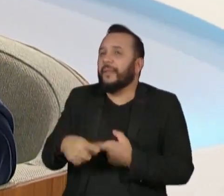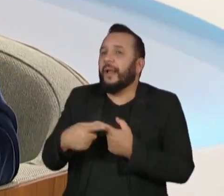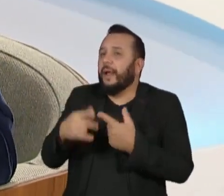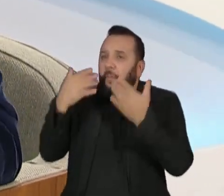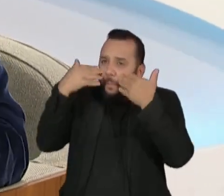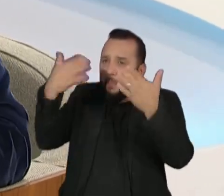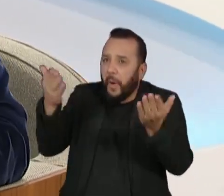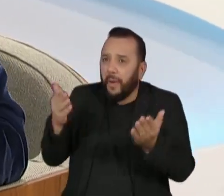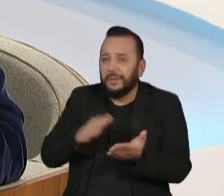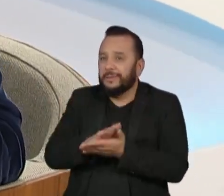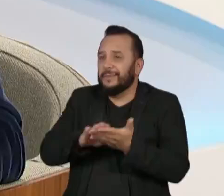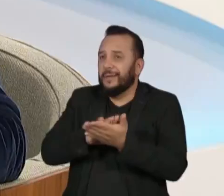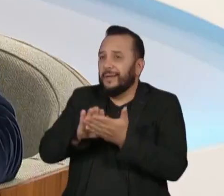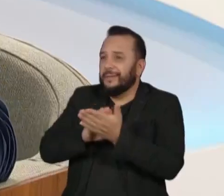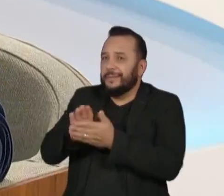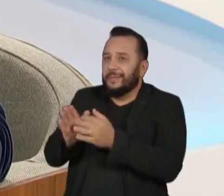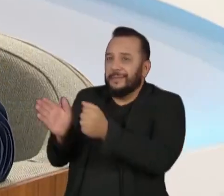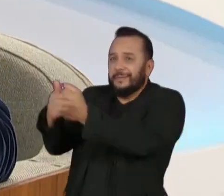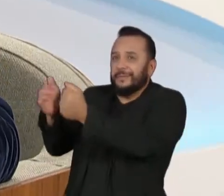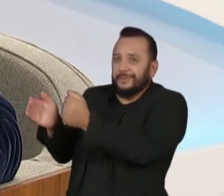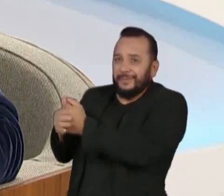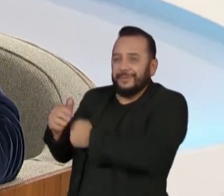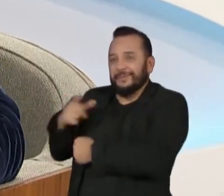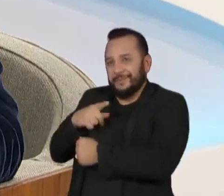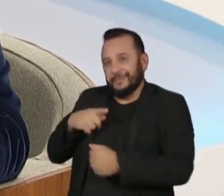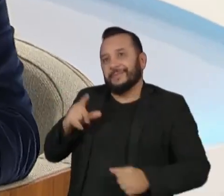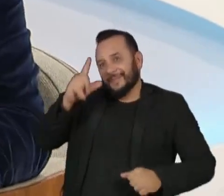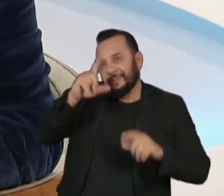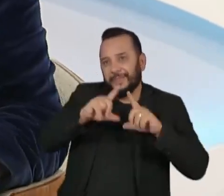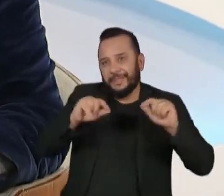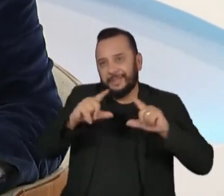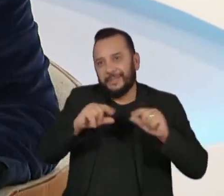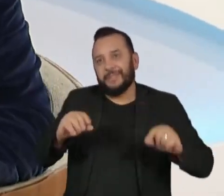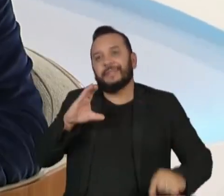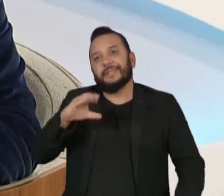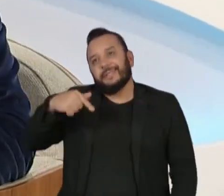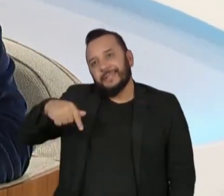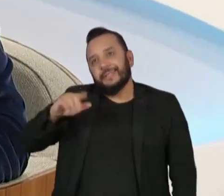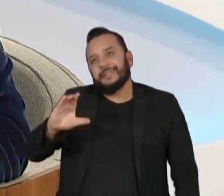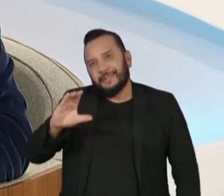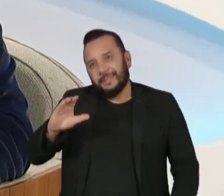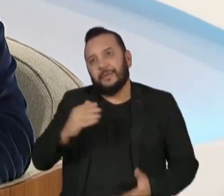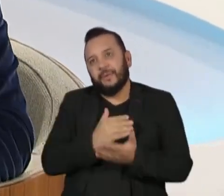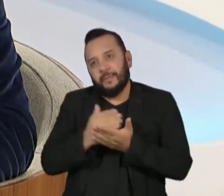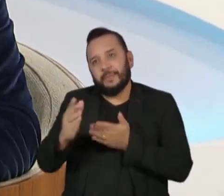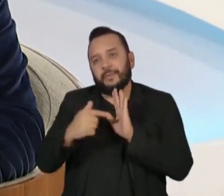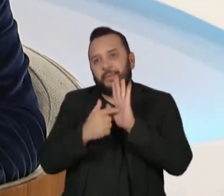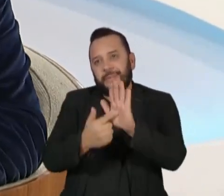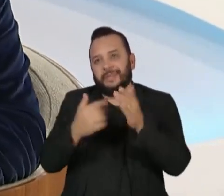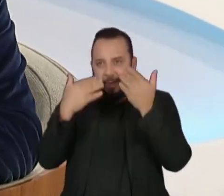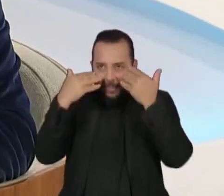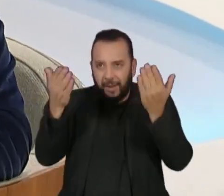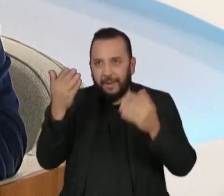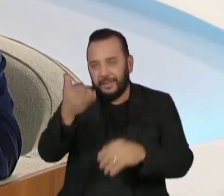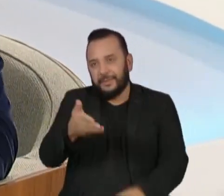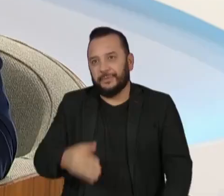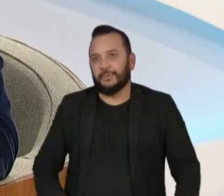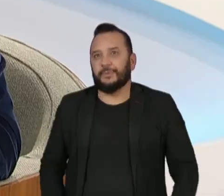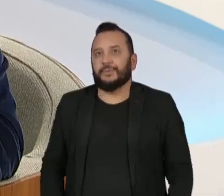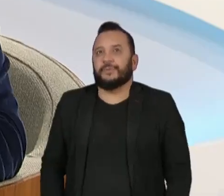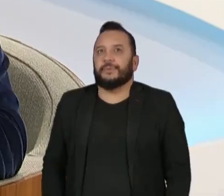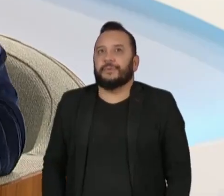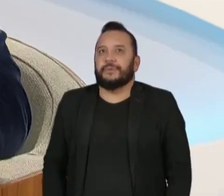mostram os bastidores incríveis que existem em Brasília? O CQC fez isso. Ele expôs o baixo